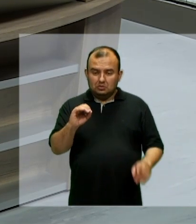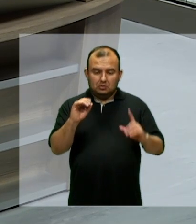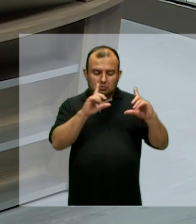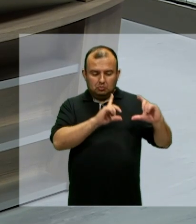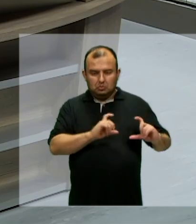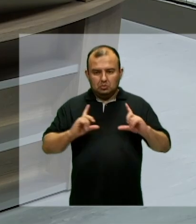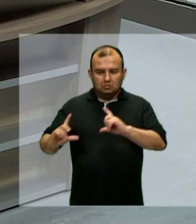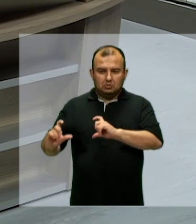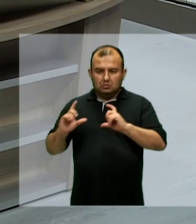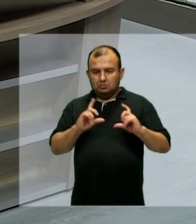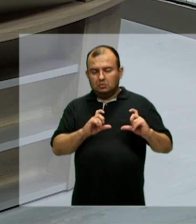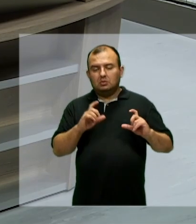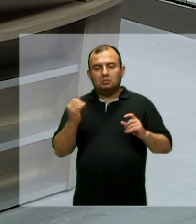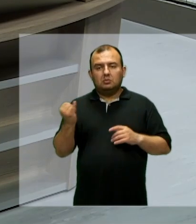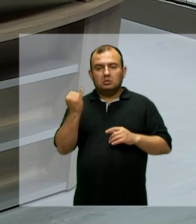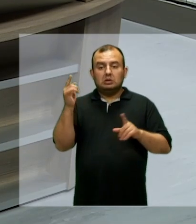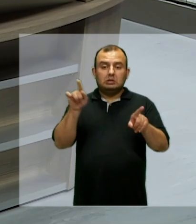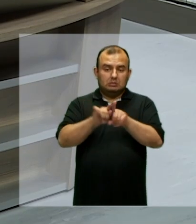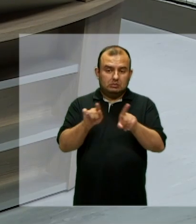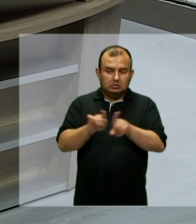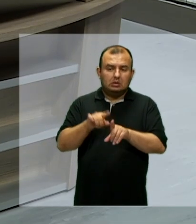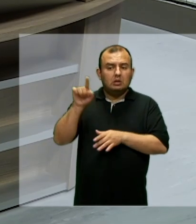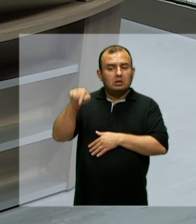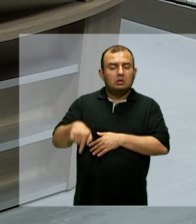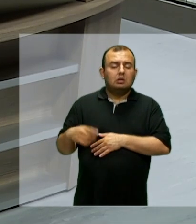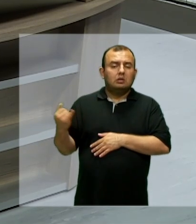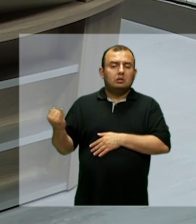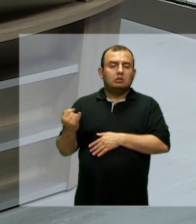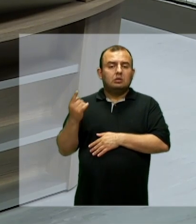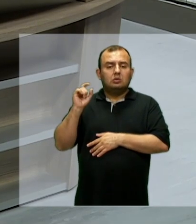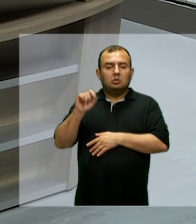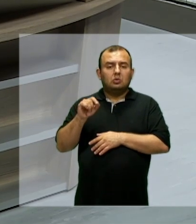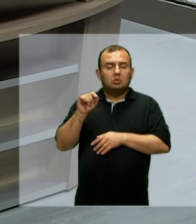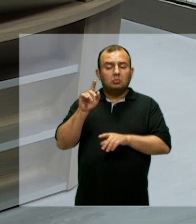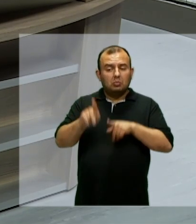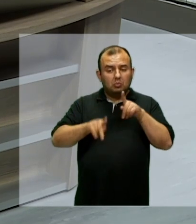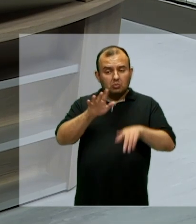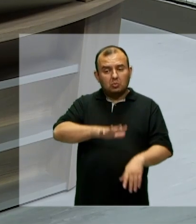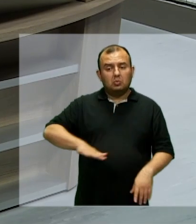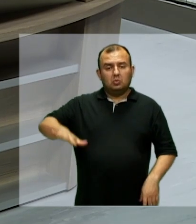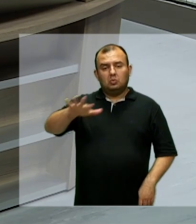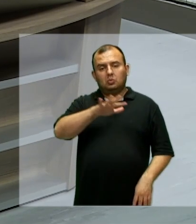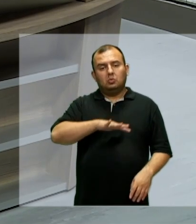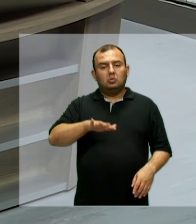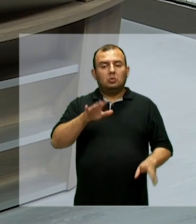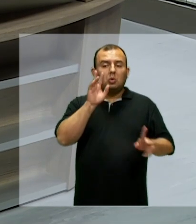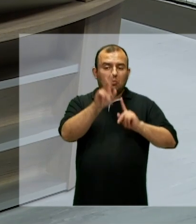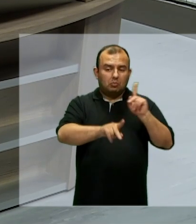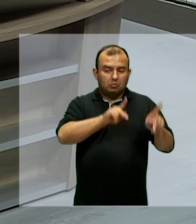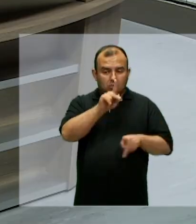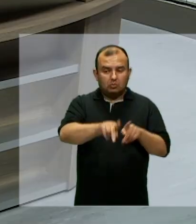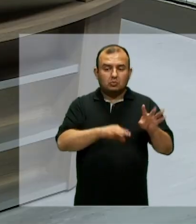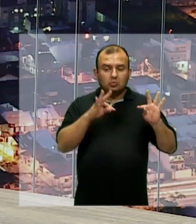imagem também. Isso seria para o público em geral, para o povo,